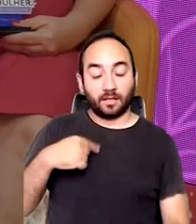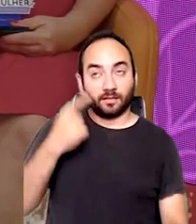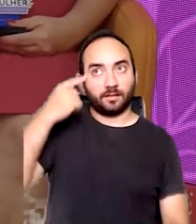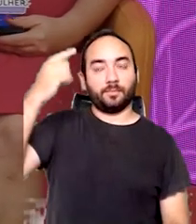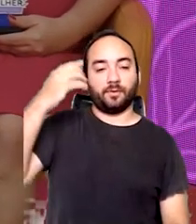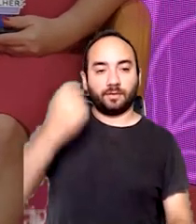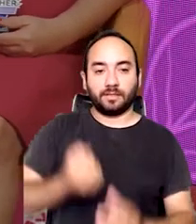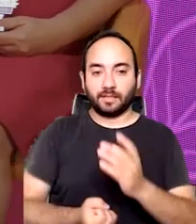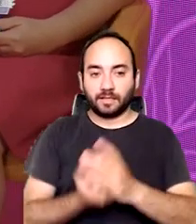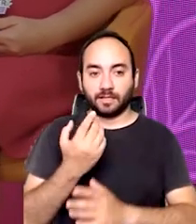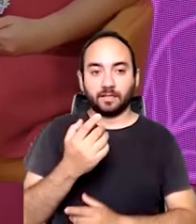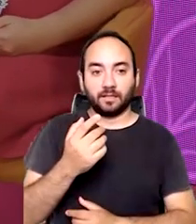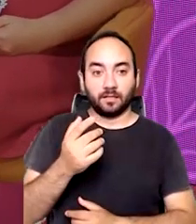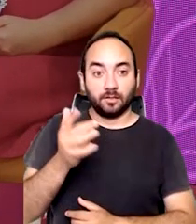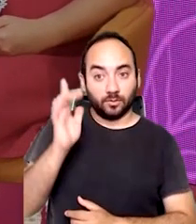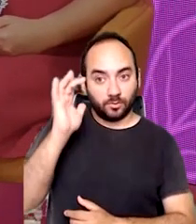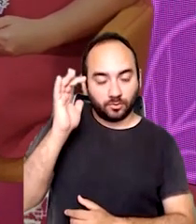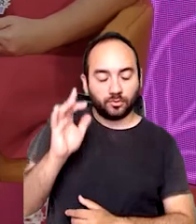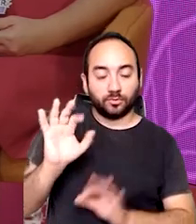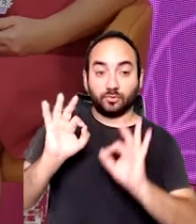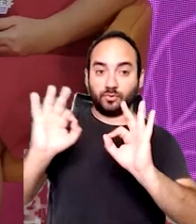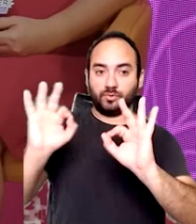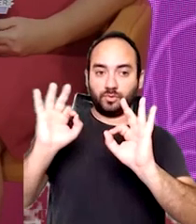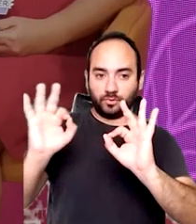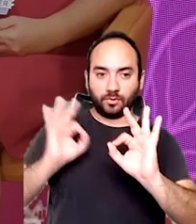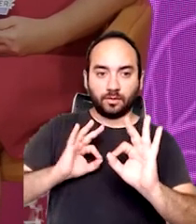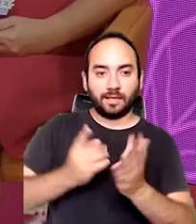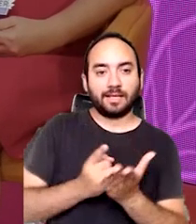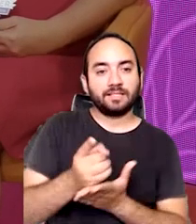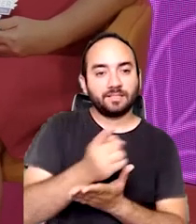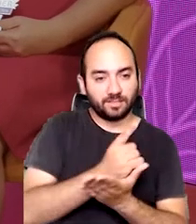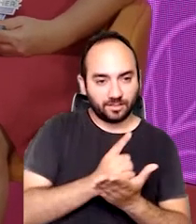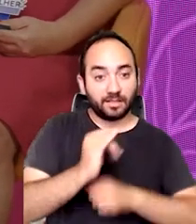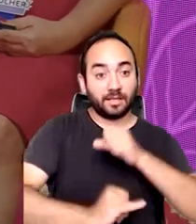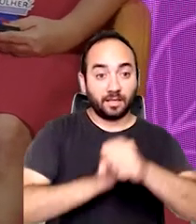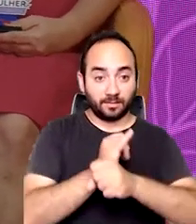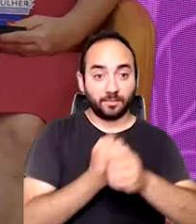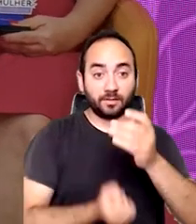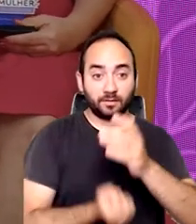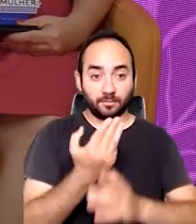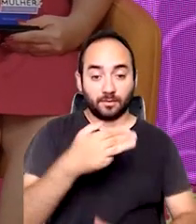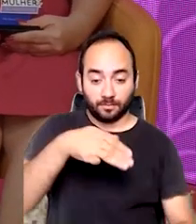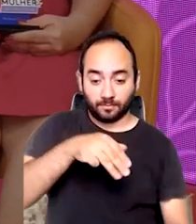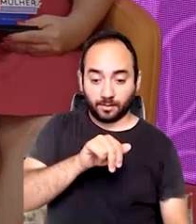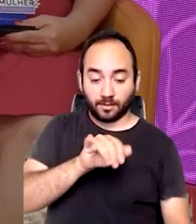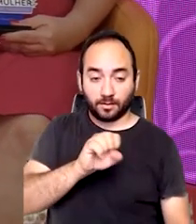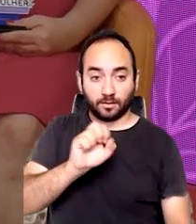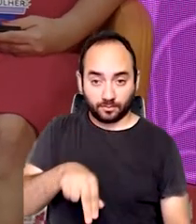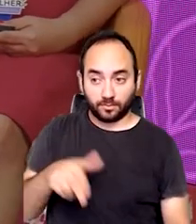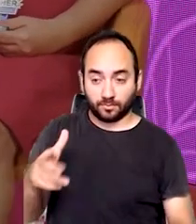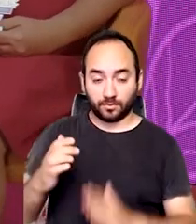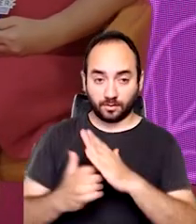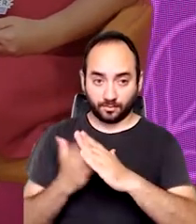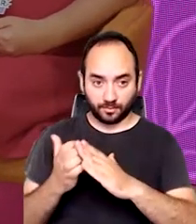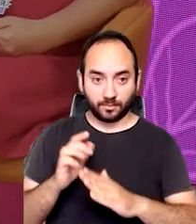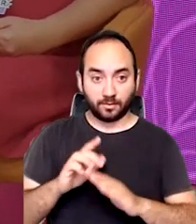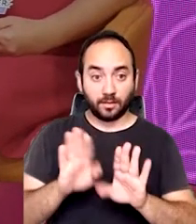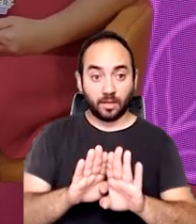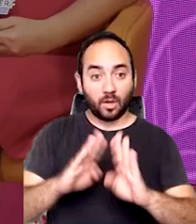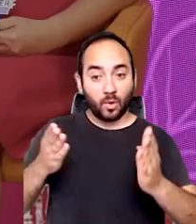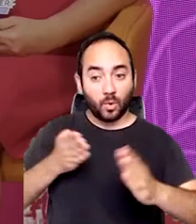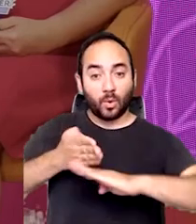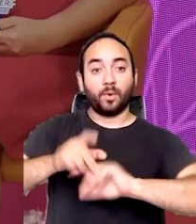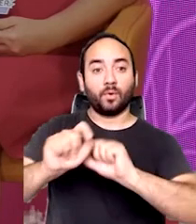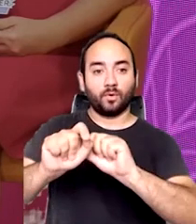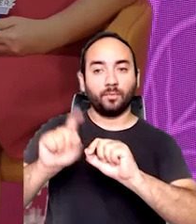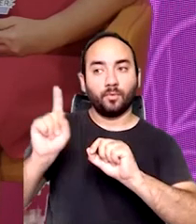lançar uma grife que foi na eh é digital ela nasceu na internet que a Maison Charlot e a